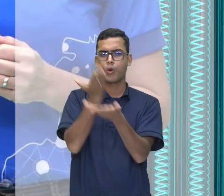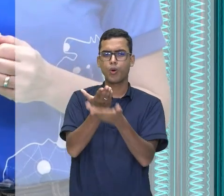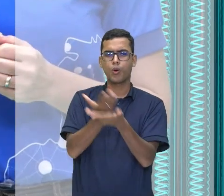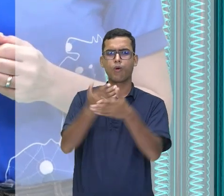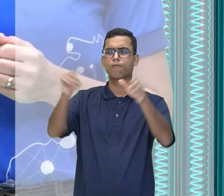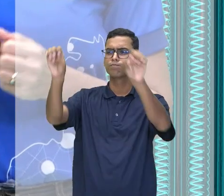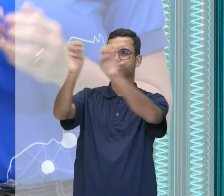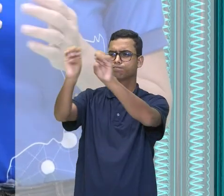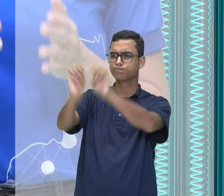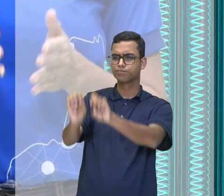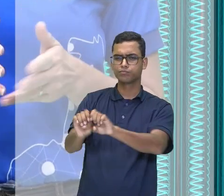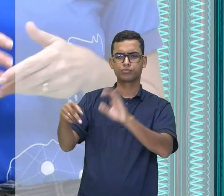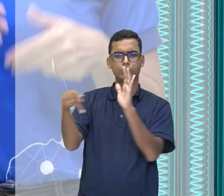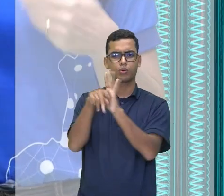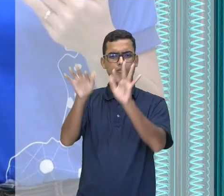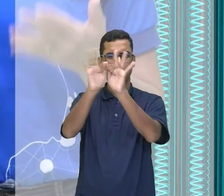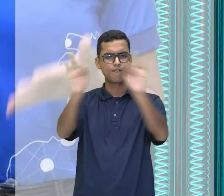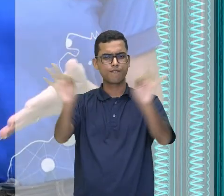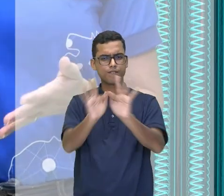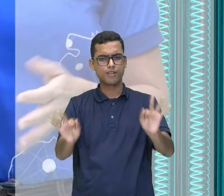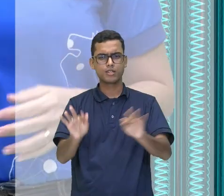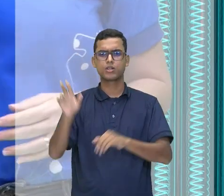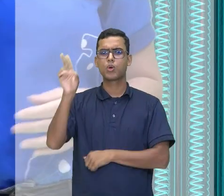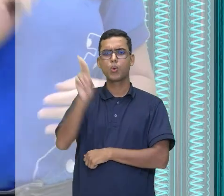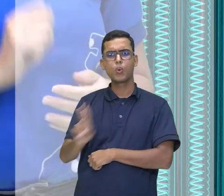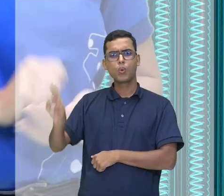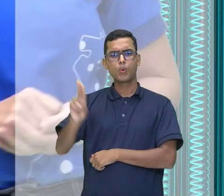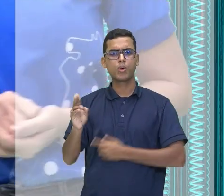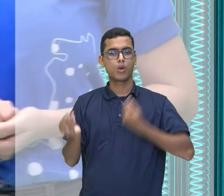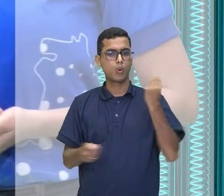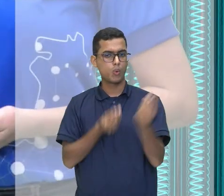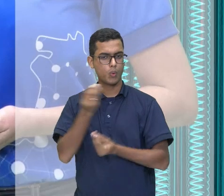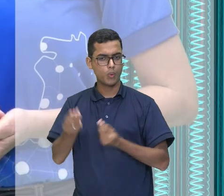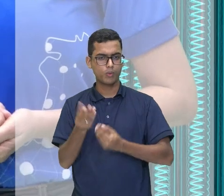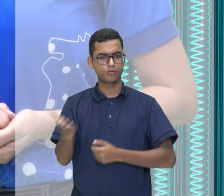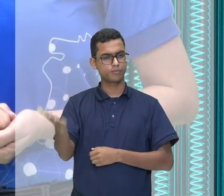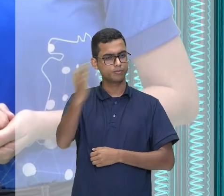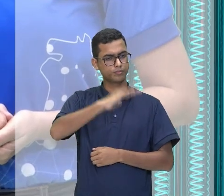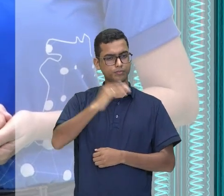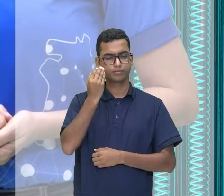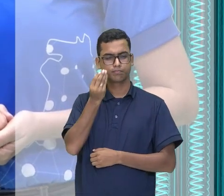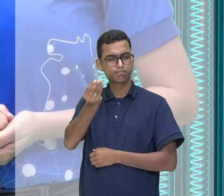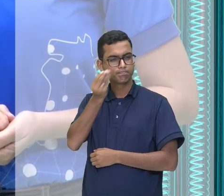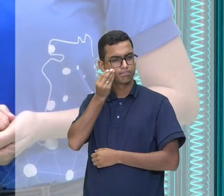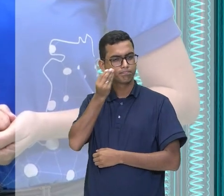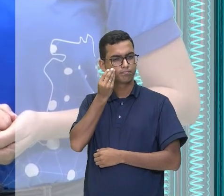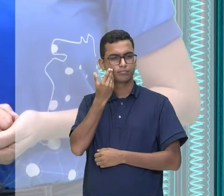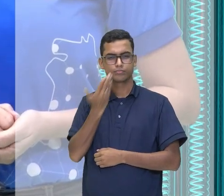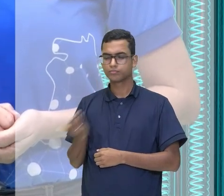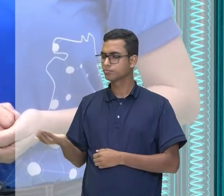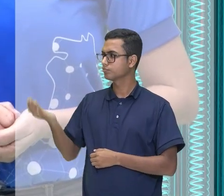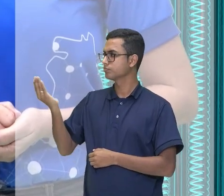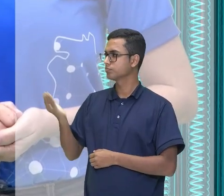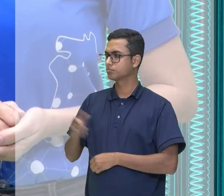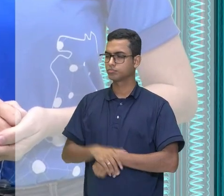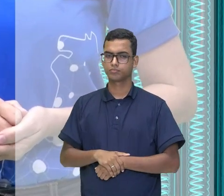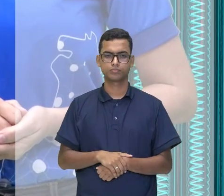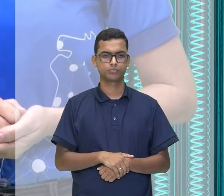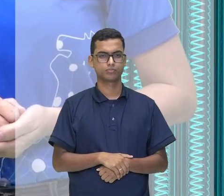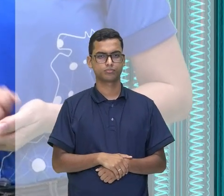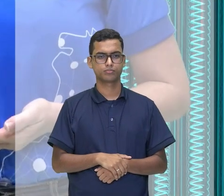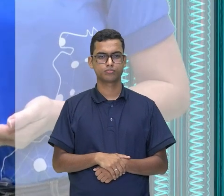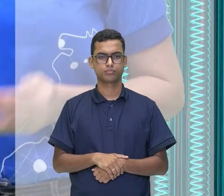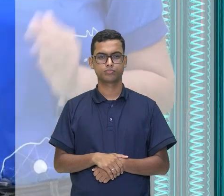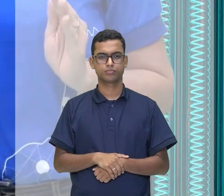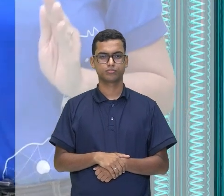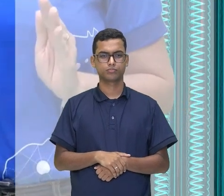dessas frases. Como é que eu utilizo? Quais são os elementos? Observe. Vamos ver aqui a forma afirmativa, affirmative